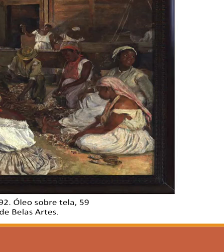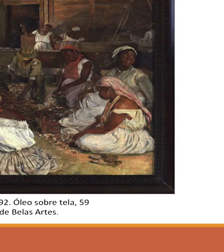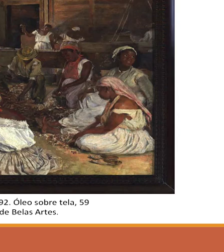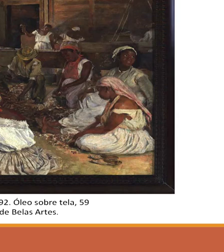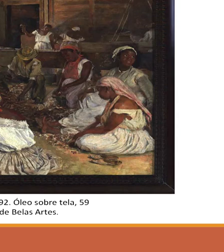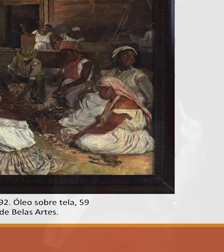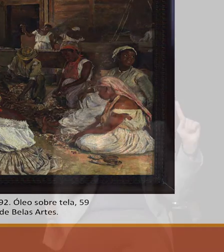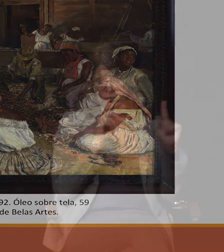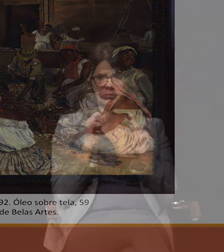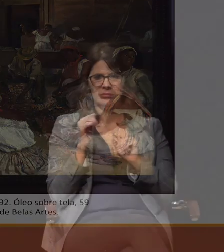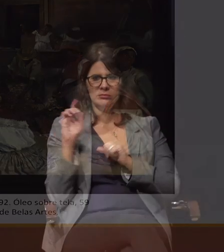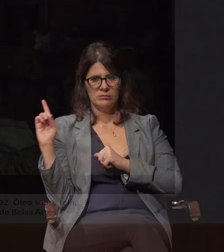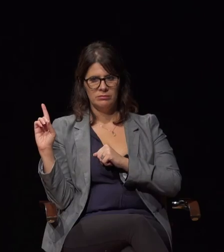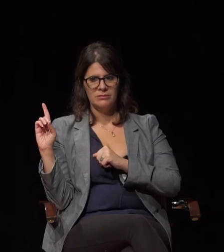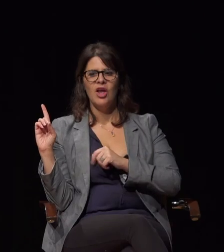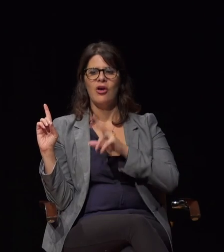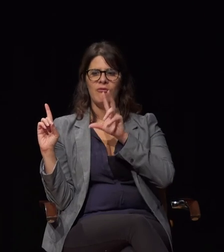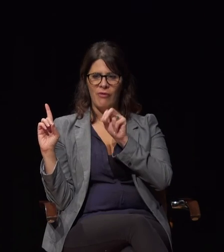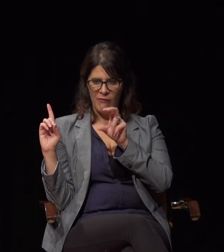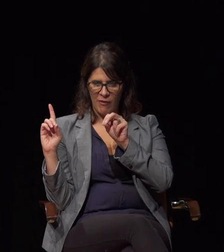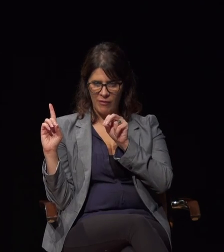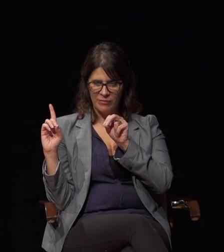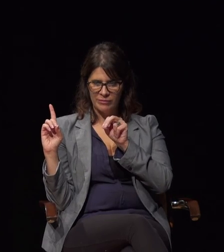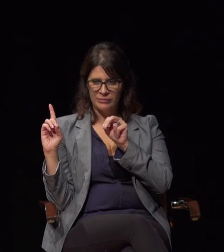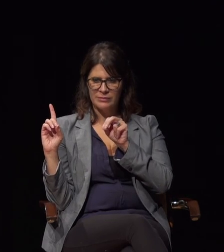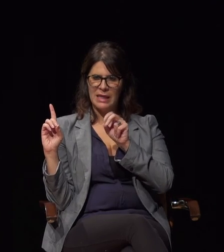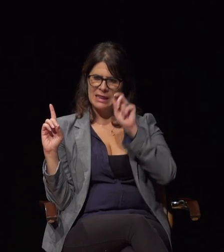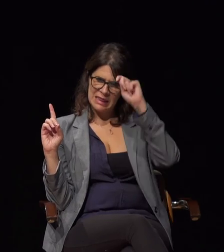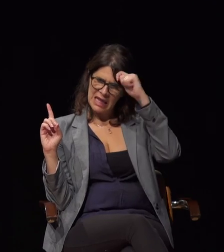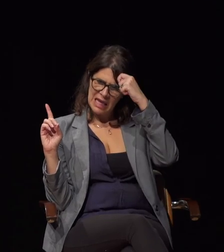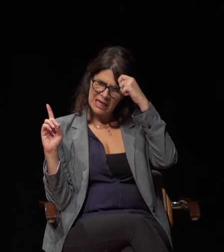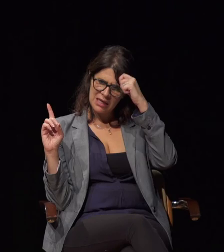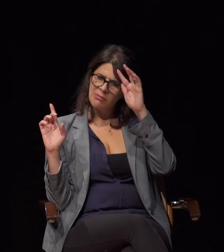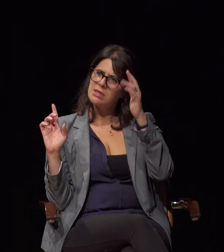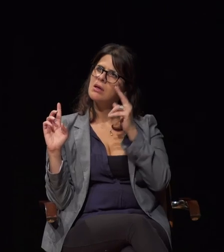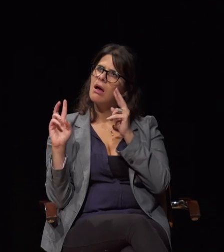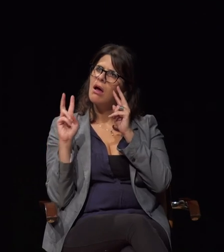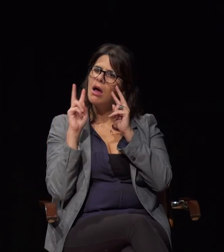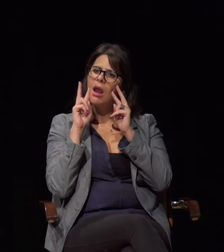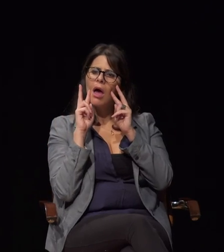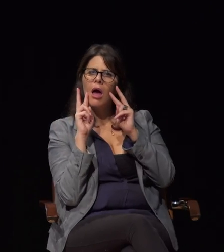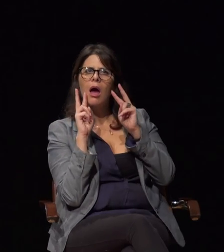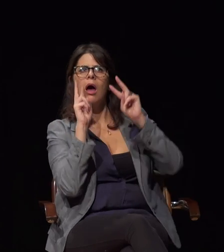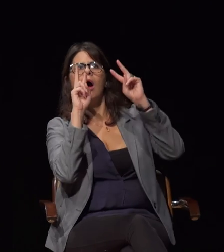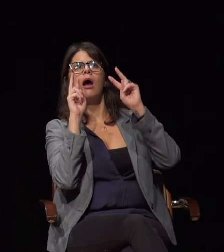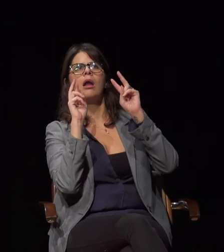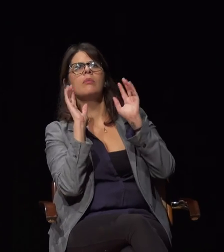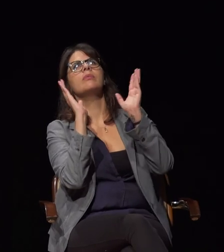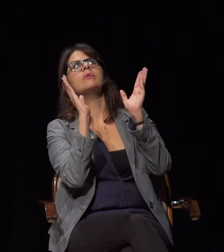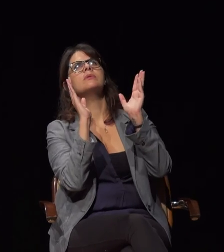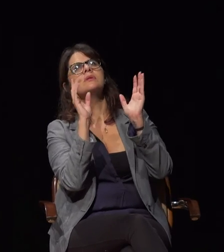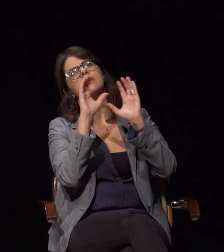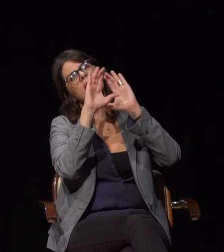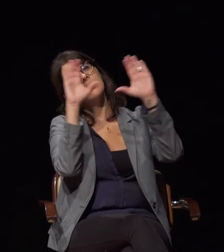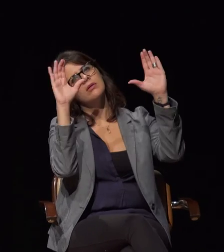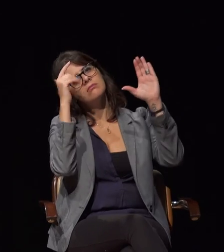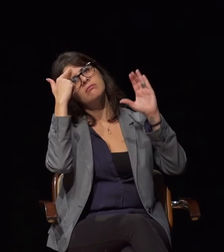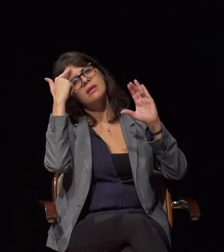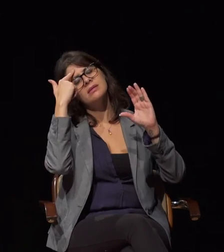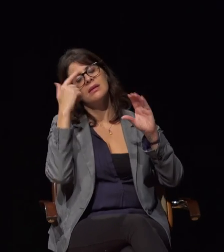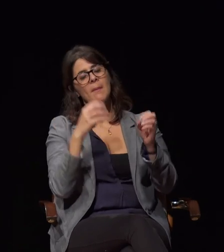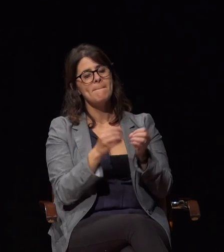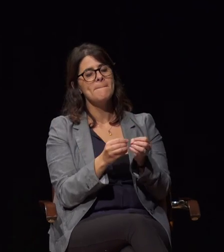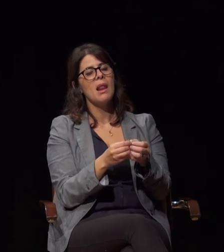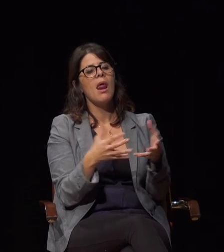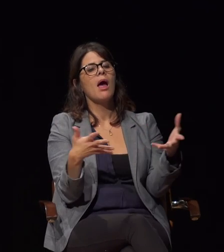muito negra quase um Ébano e que olha paraos céus como dizendo aí está um milagre Qual é